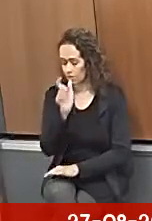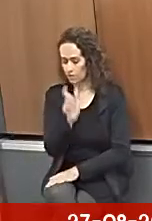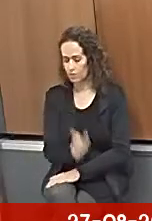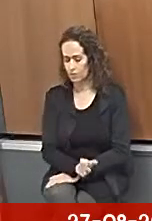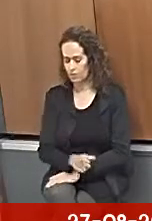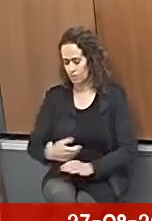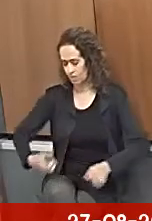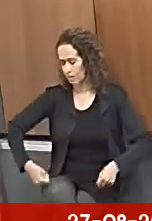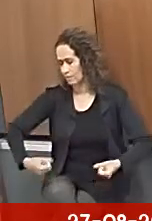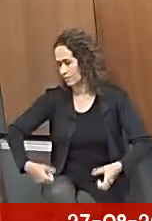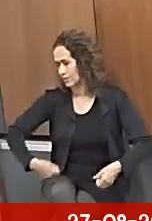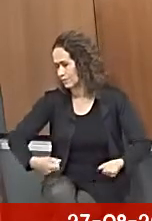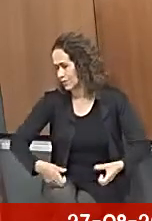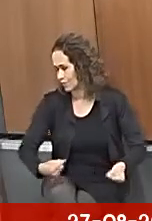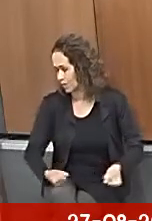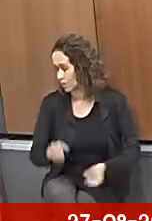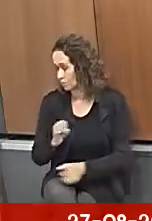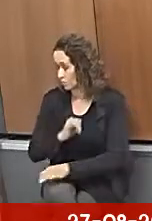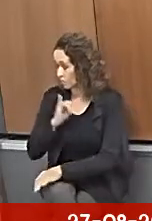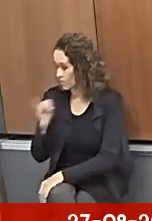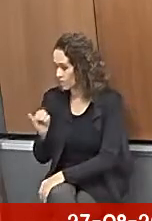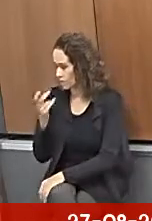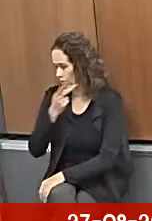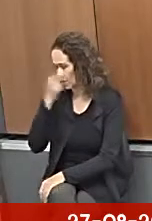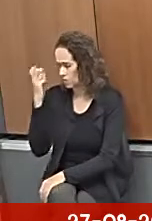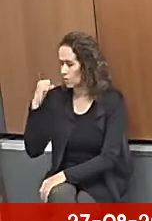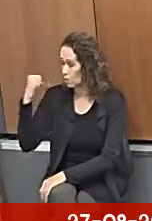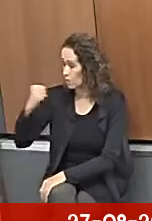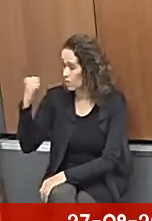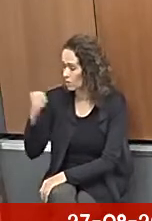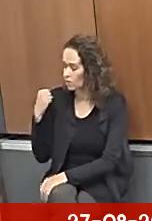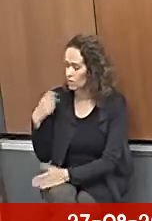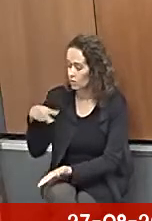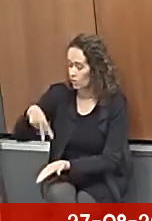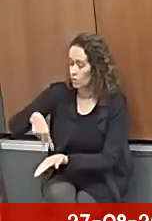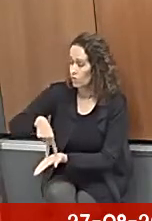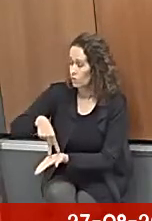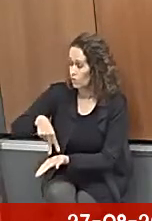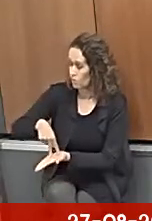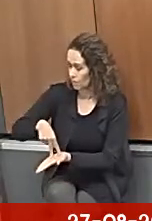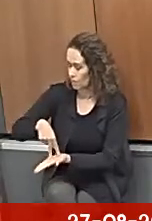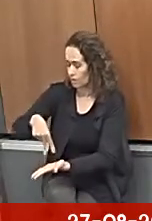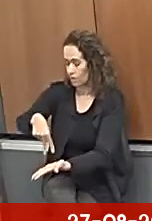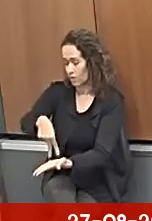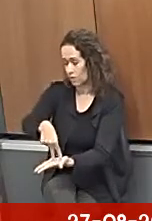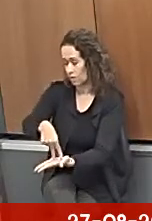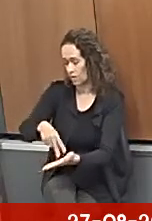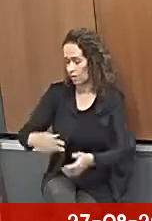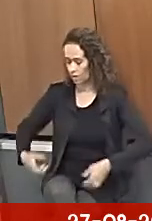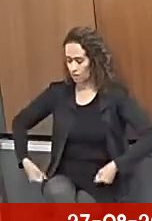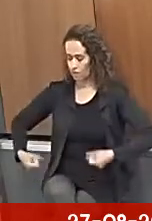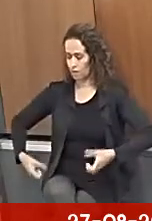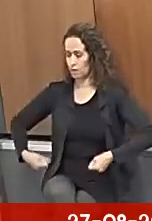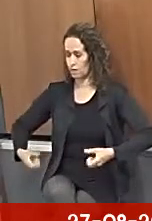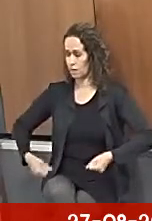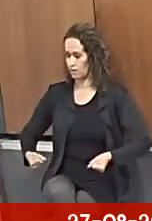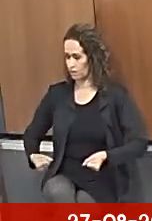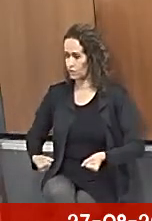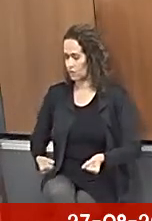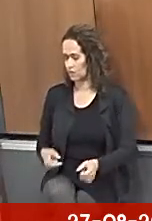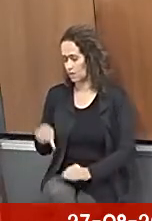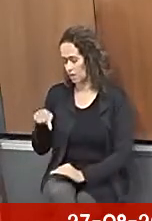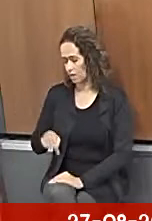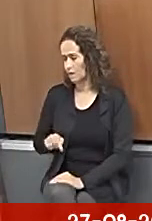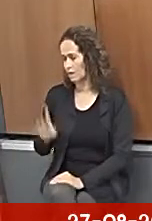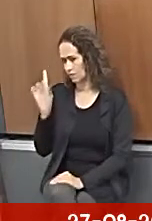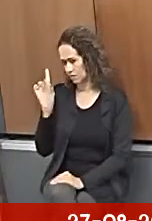ou seja mesmo se o torcedor ficar de pé na frente do cadeirante ele tem que está reservado o direito